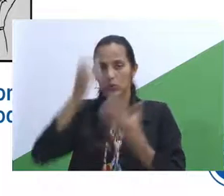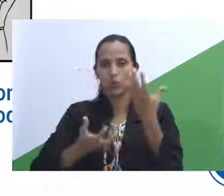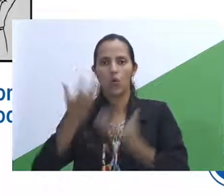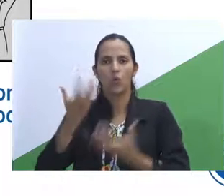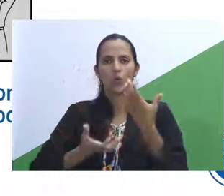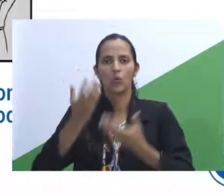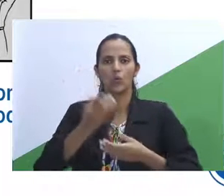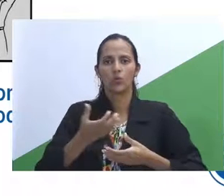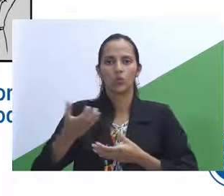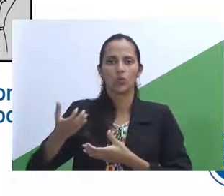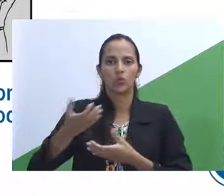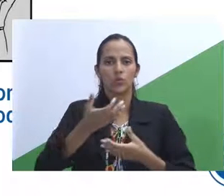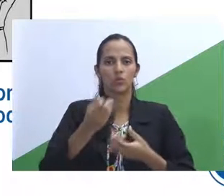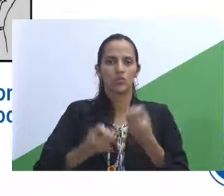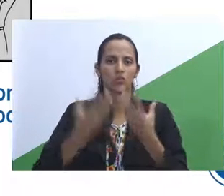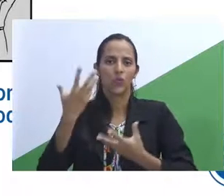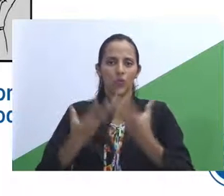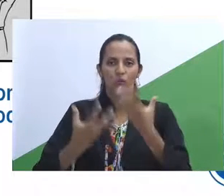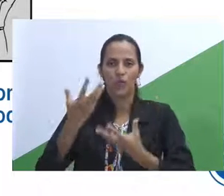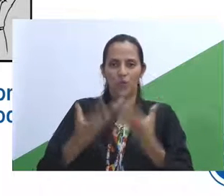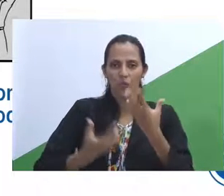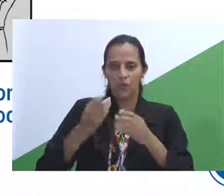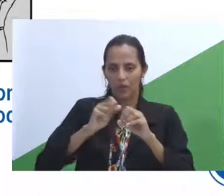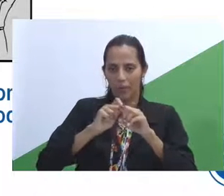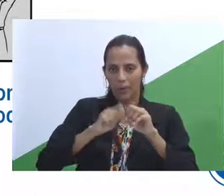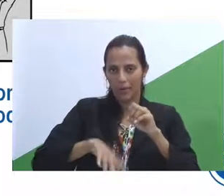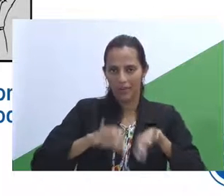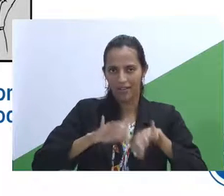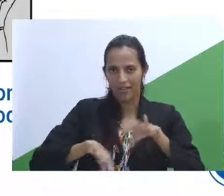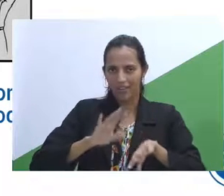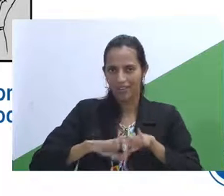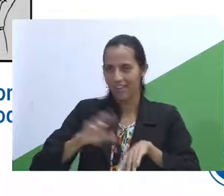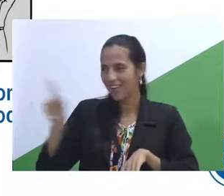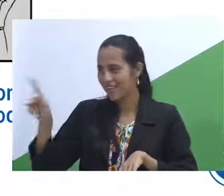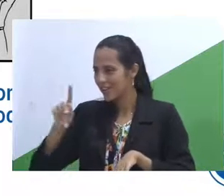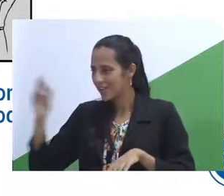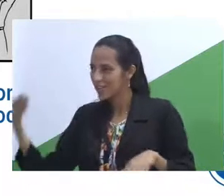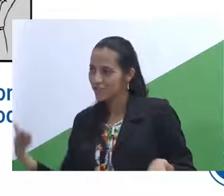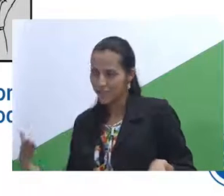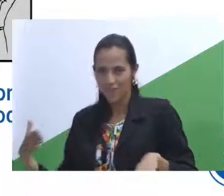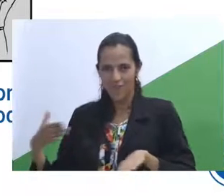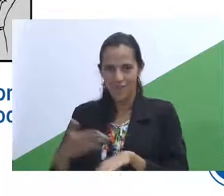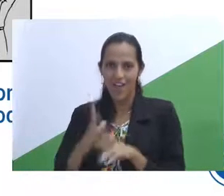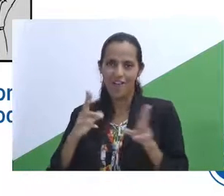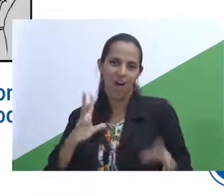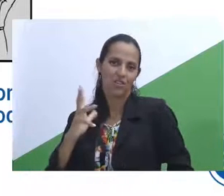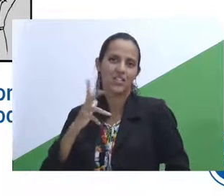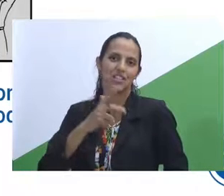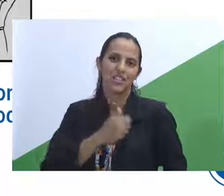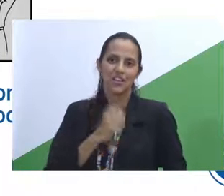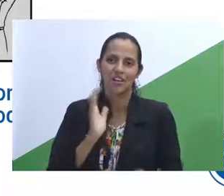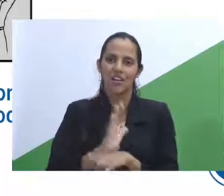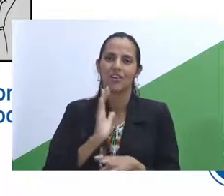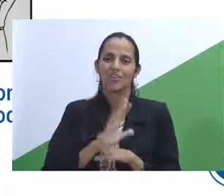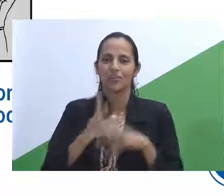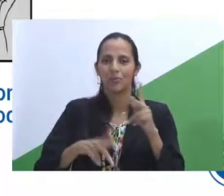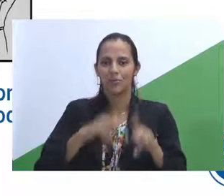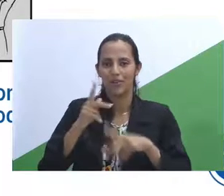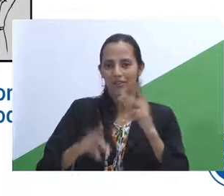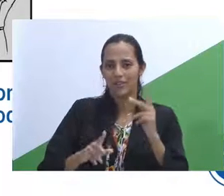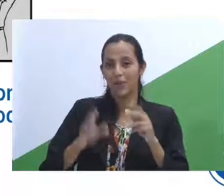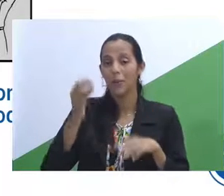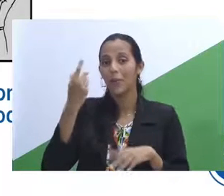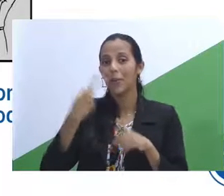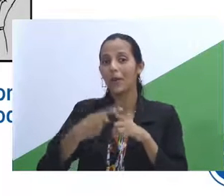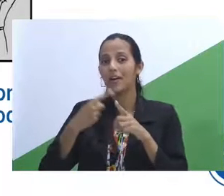voltar, como aquela pessoa que vai acabar, então, com o incêndio, a população começa realmente a ir,